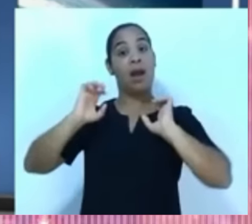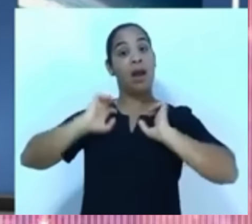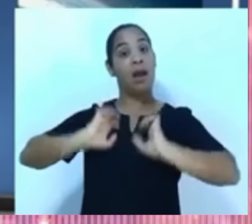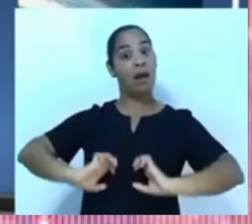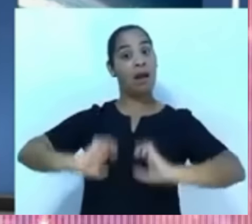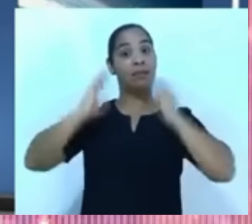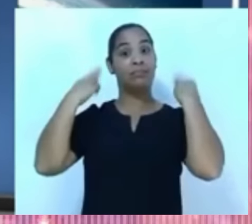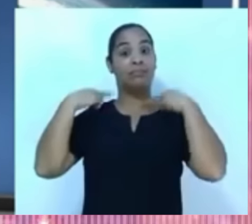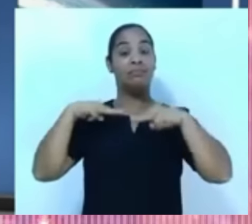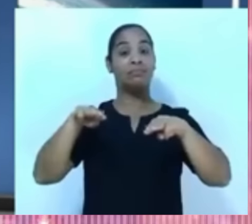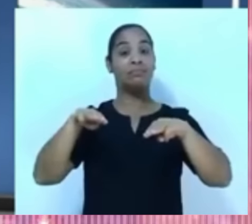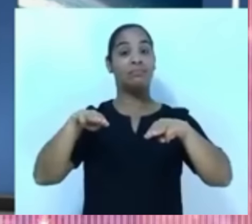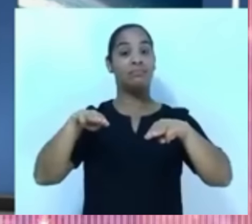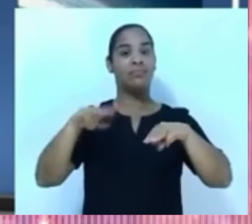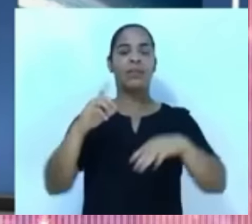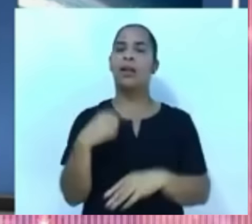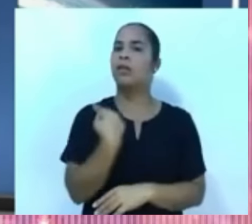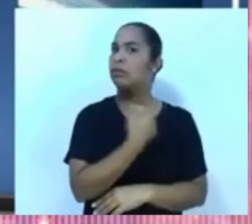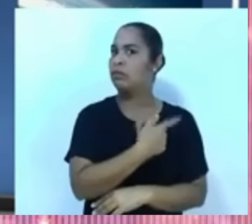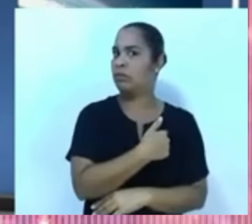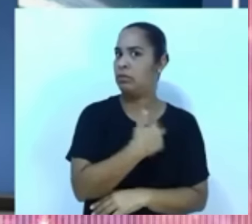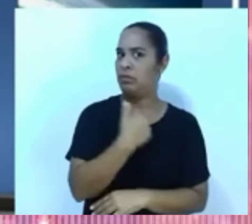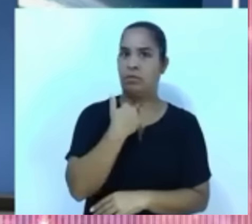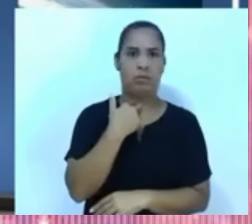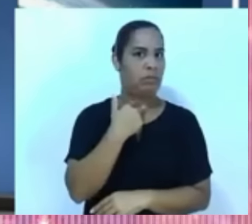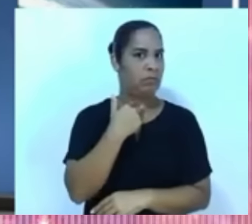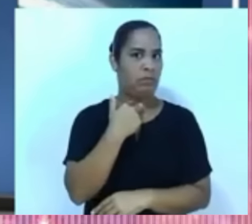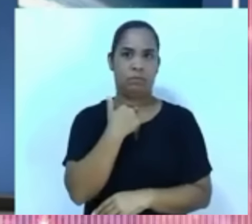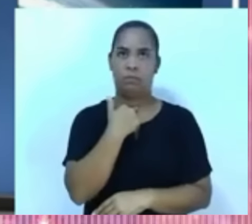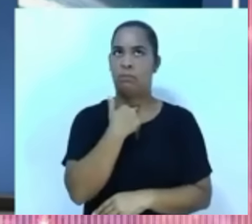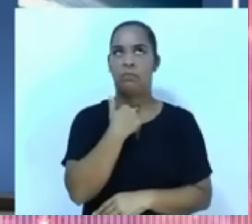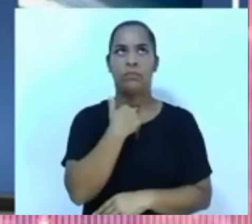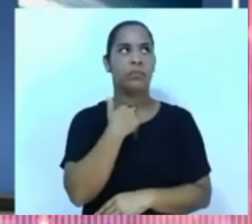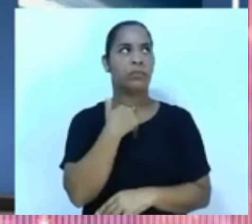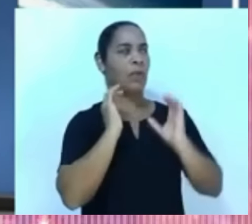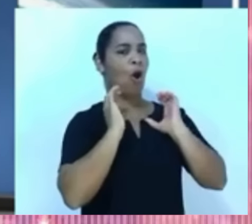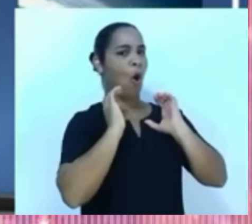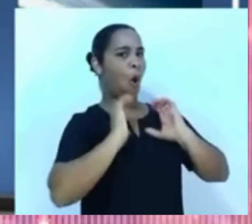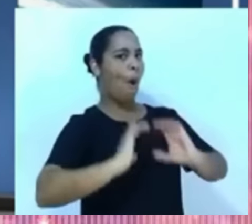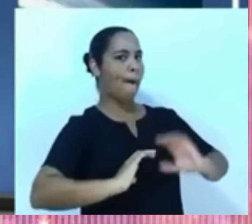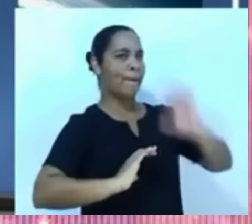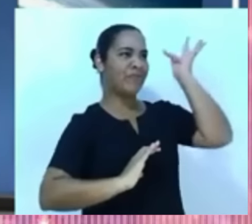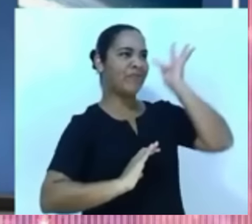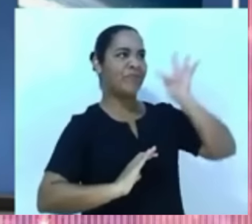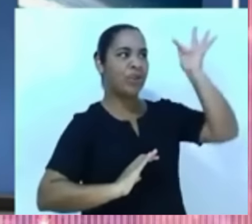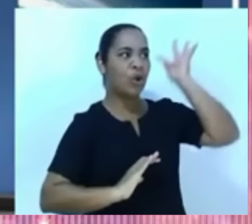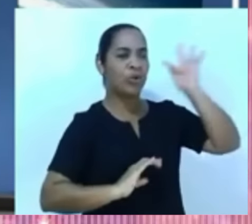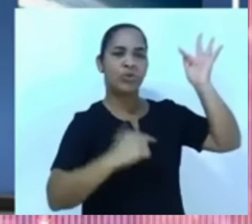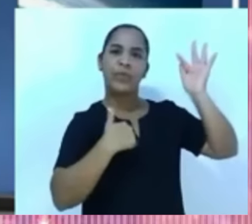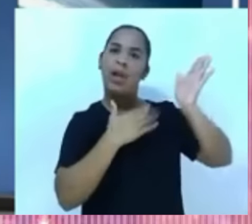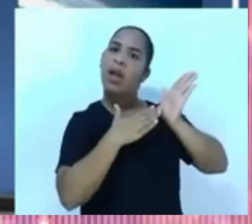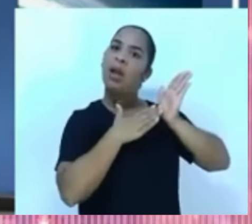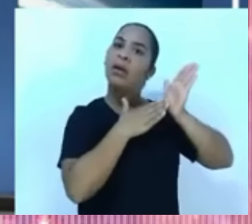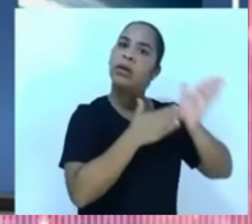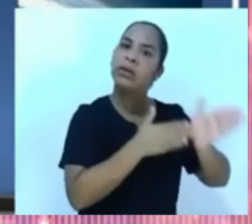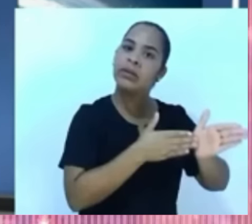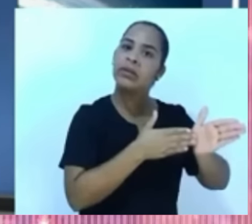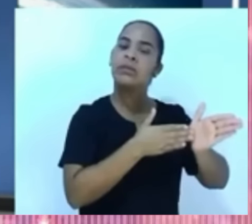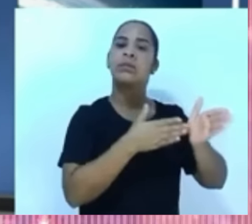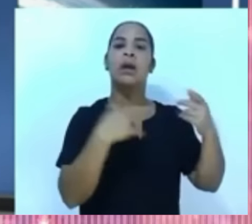moral não nos cabe seja qual for o nosso comportamento filosófico a nossa crença de